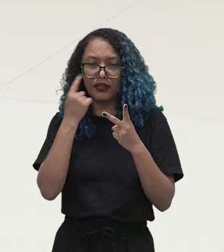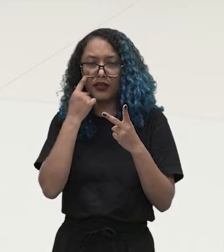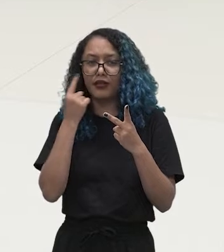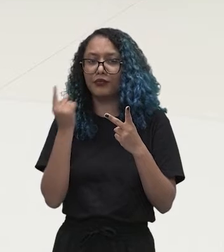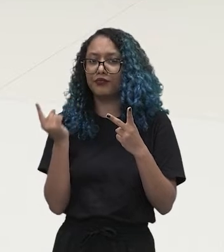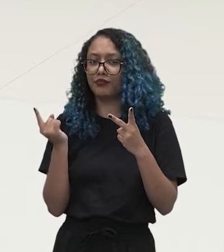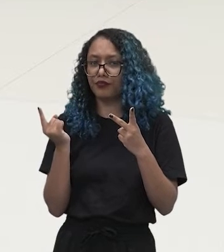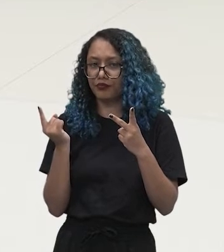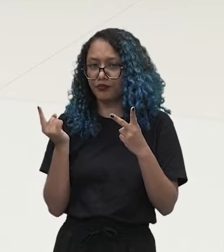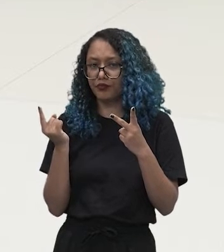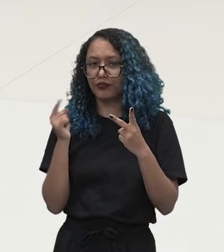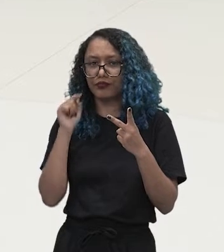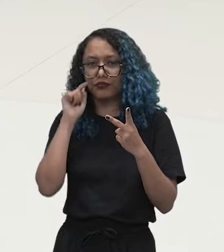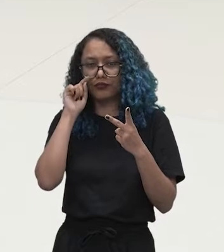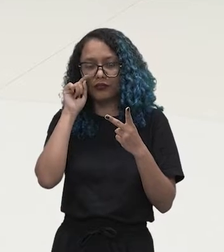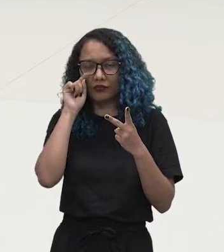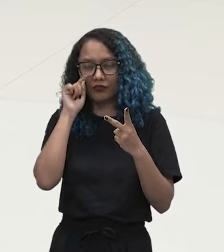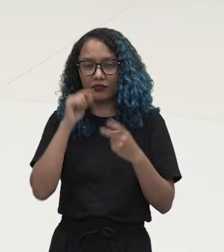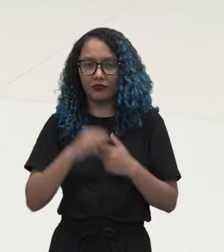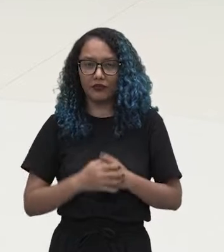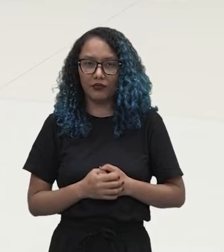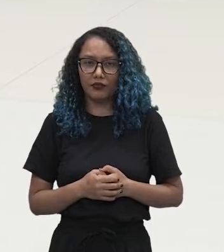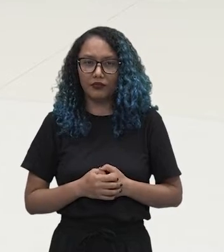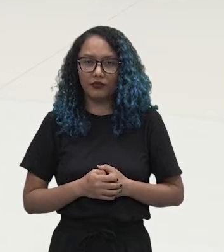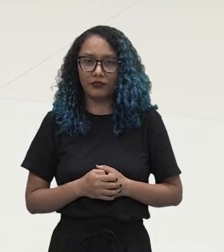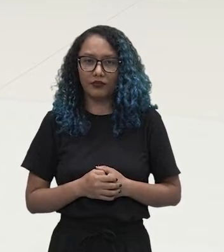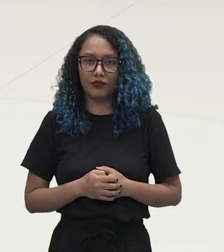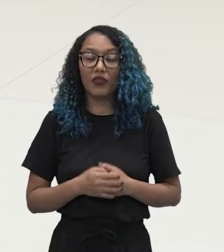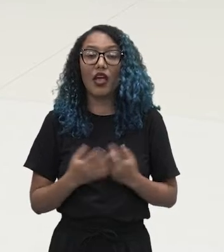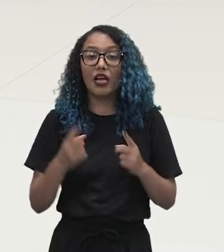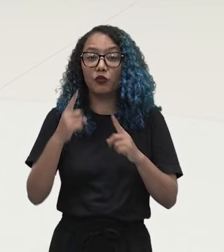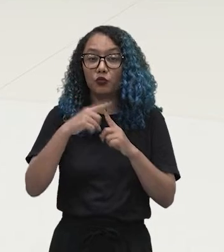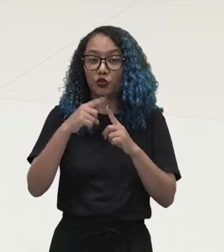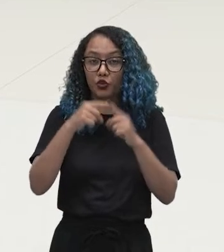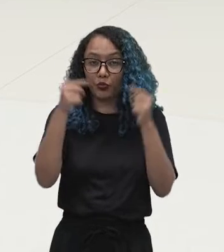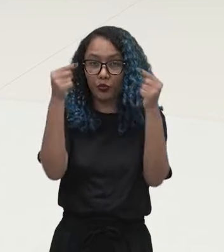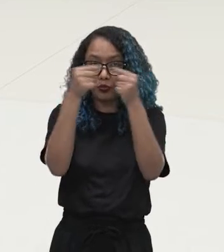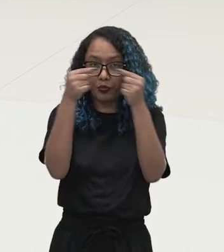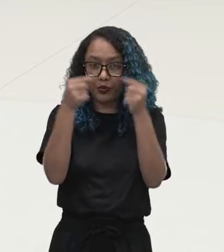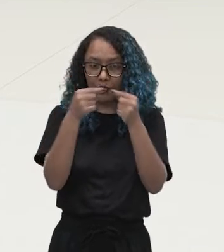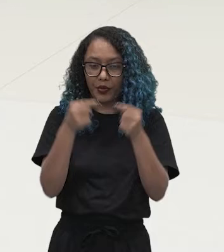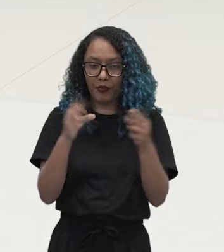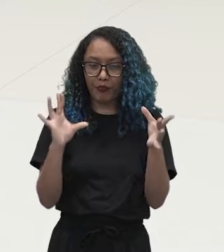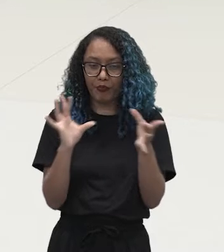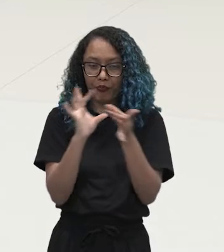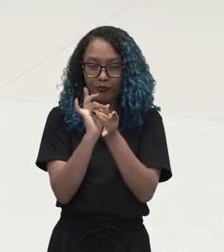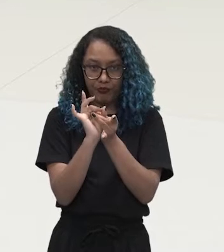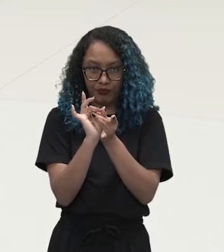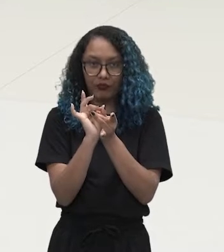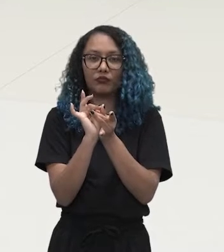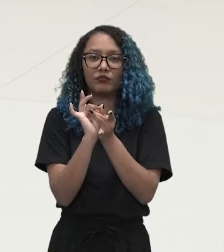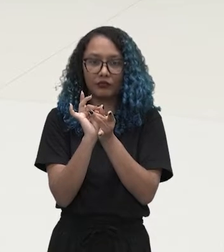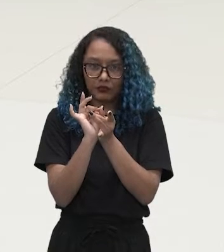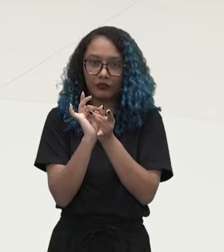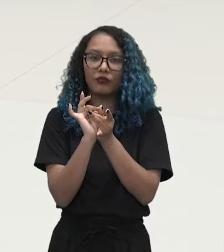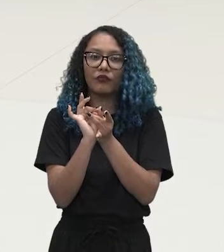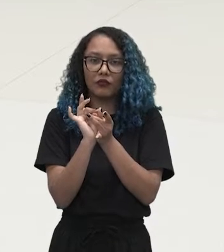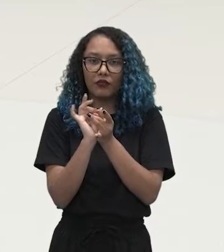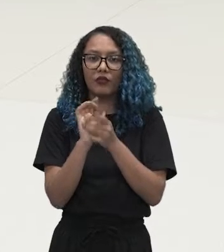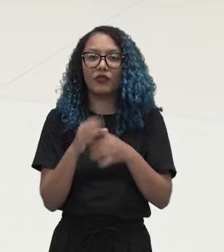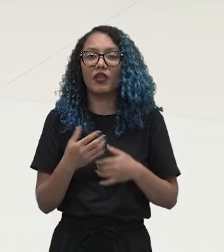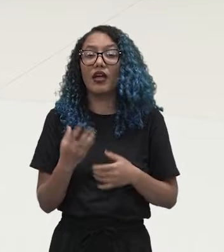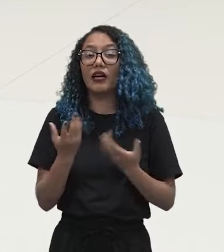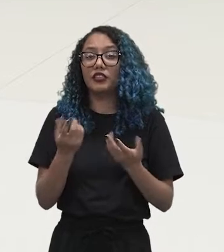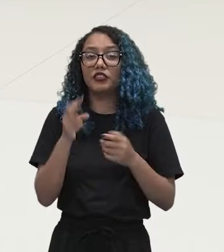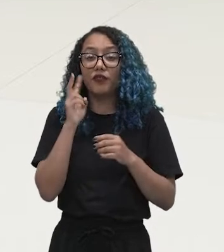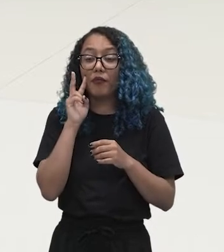Exatamente, saturada ou insaturada. É o tipo de ligação. A gente vai olhar dentro da cadeia, a chamada cadeia principal.